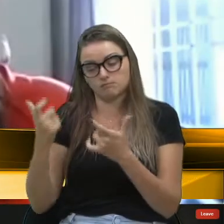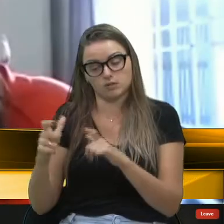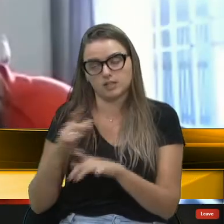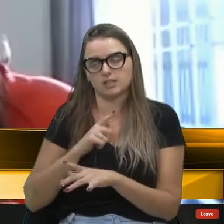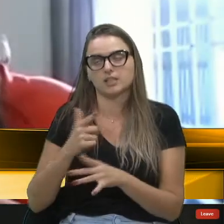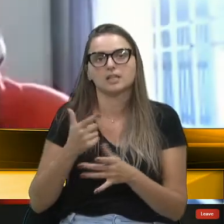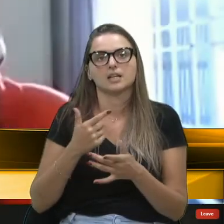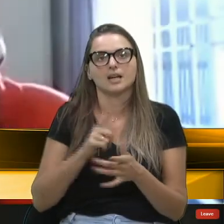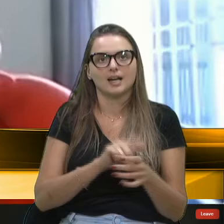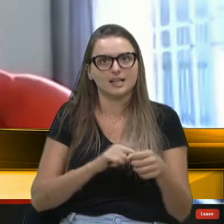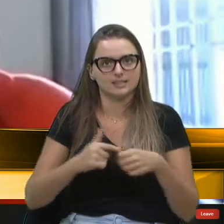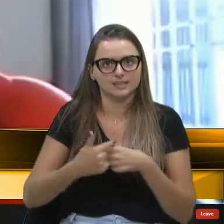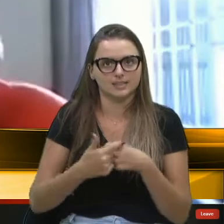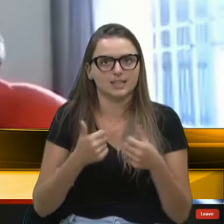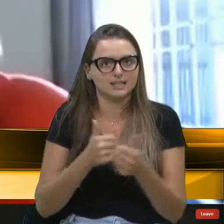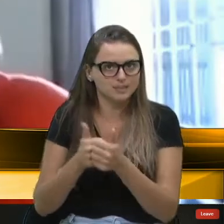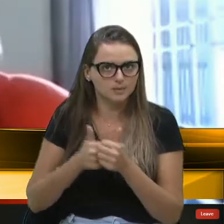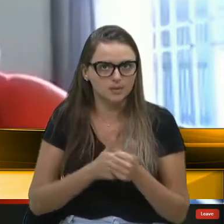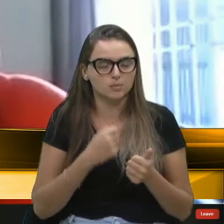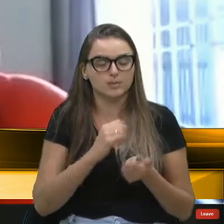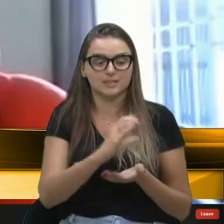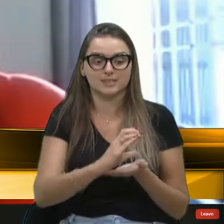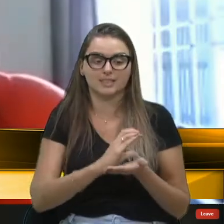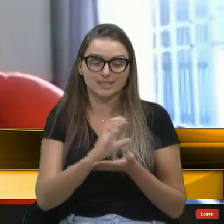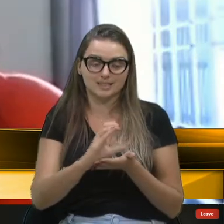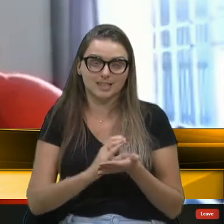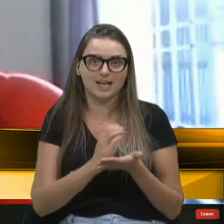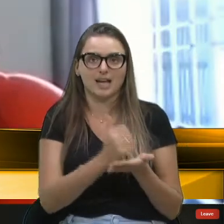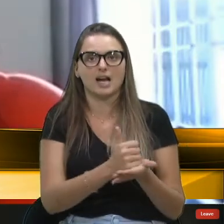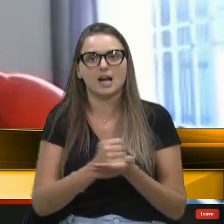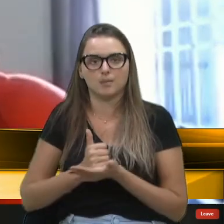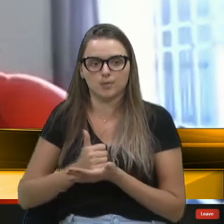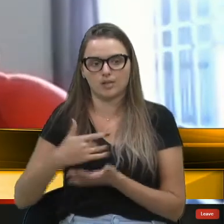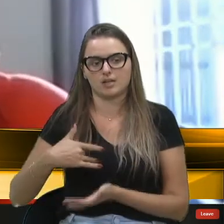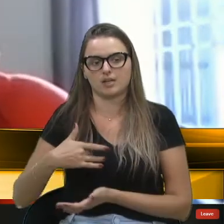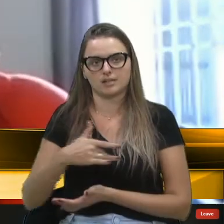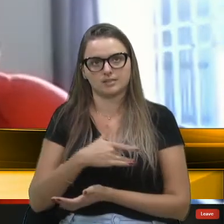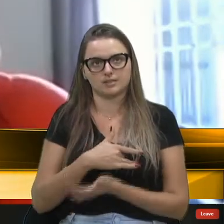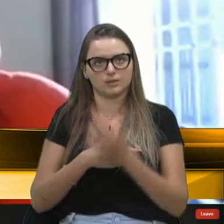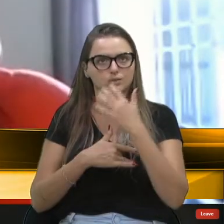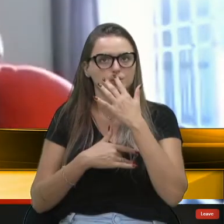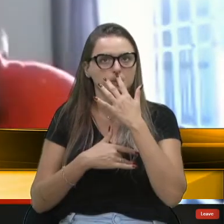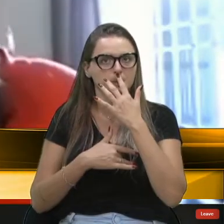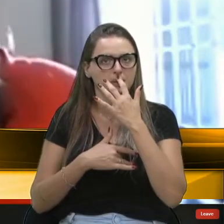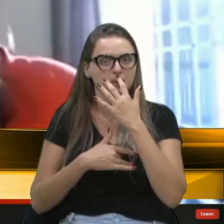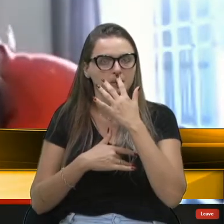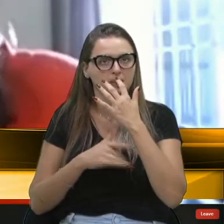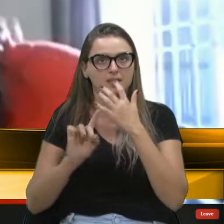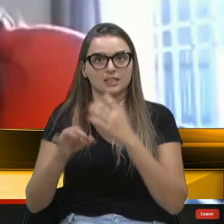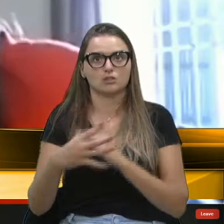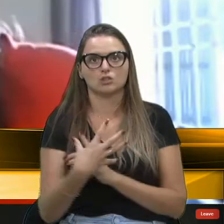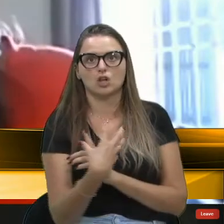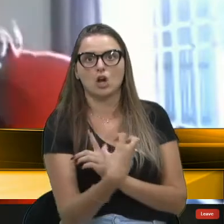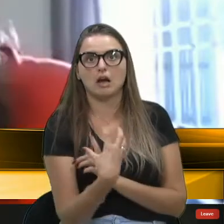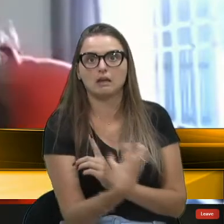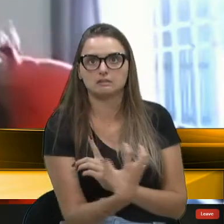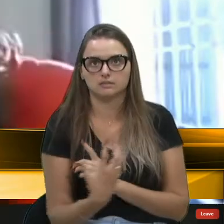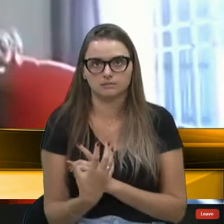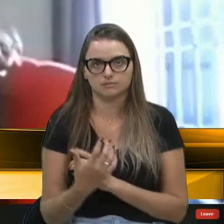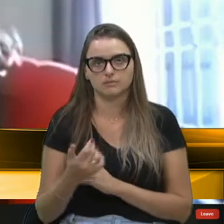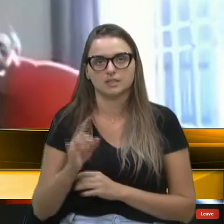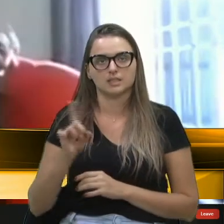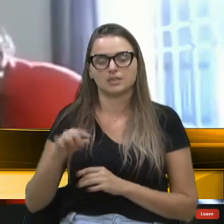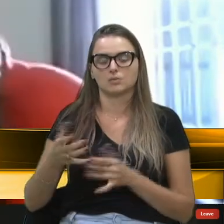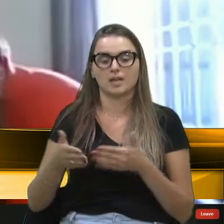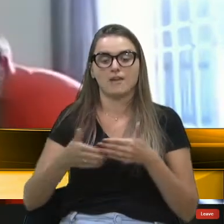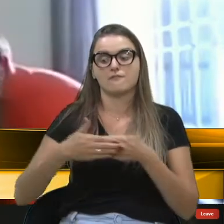municípios precisam contribuir, né, para a saúde, não simplesmente ser atendido, né? Não, a gente não quer fechar de